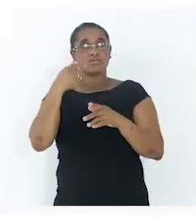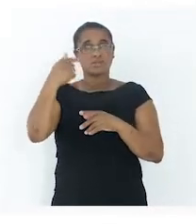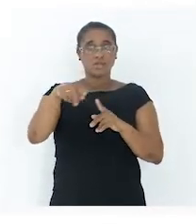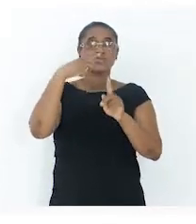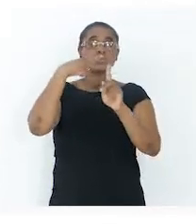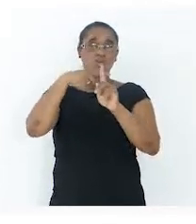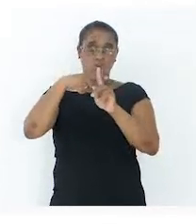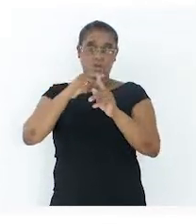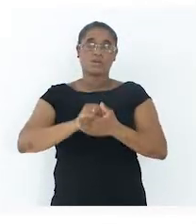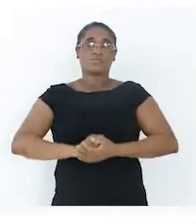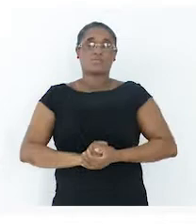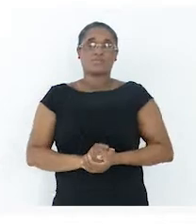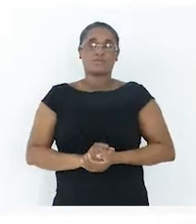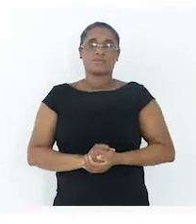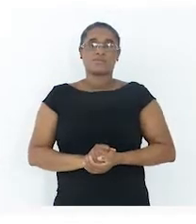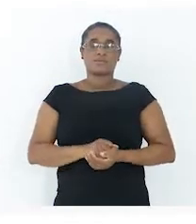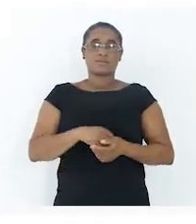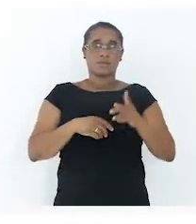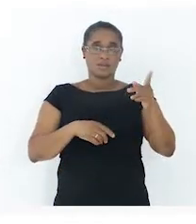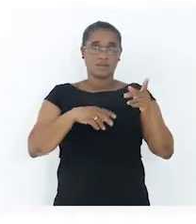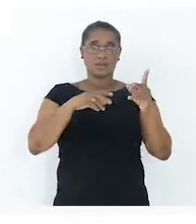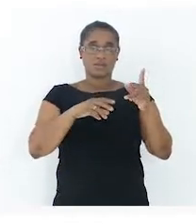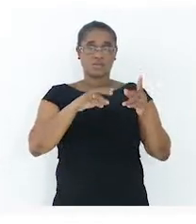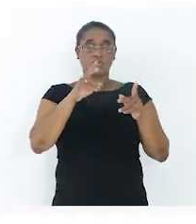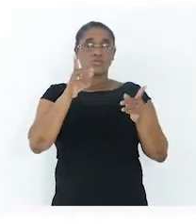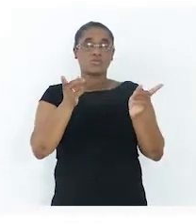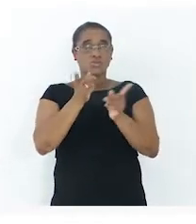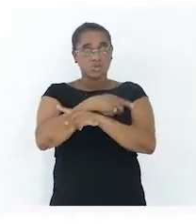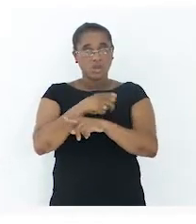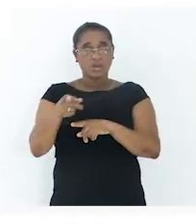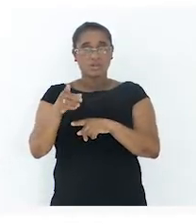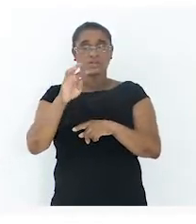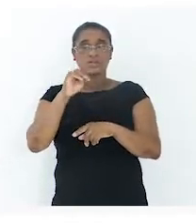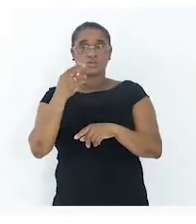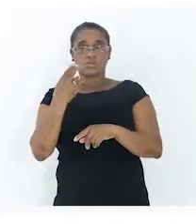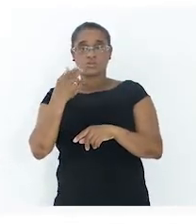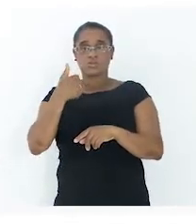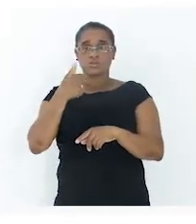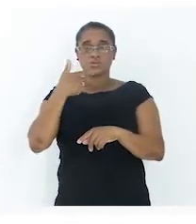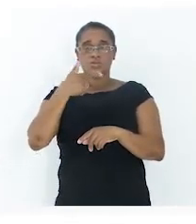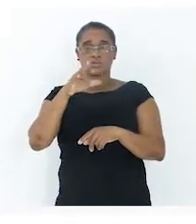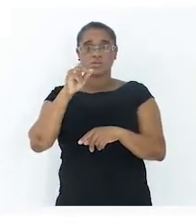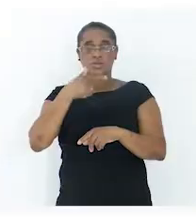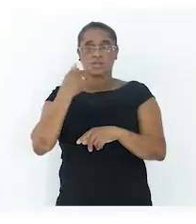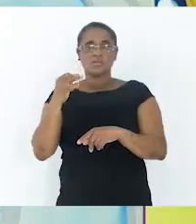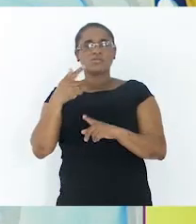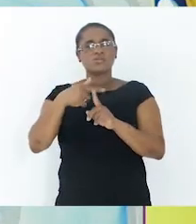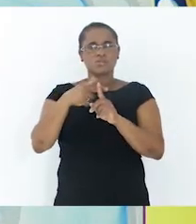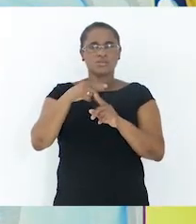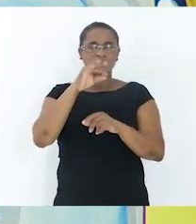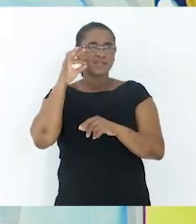somar ao aditivo o simétrico do subtrativo. Somar, temos aqui o sinal